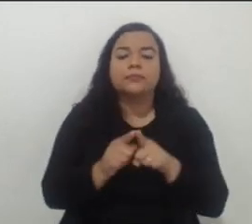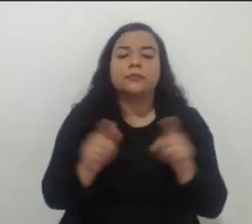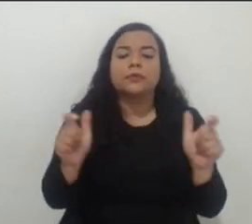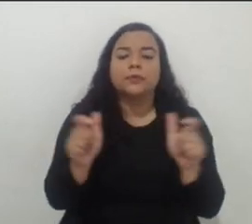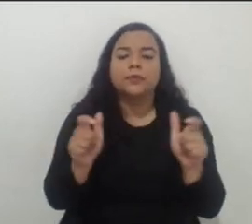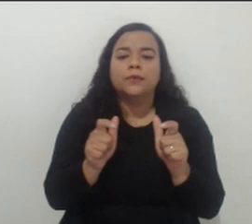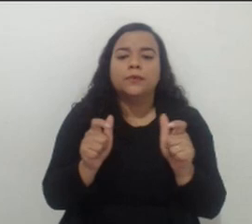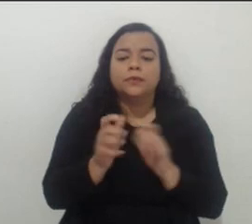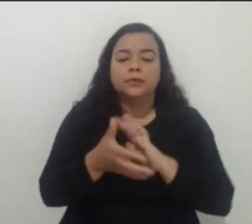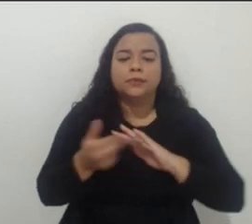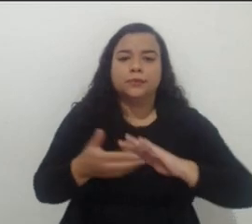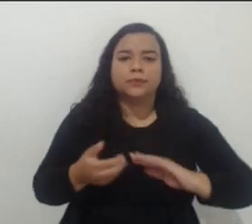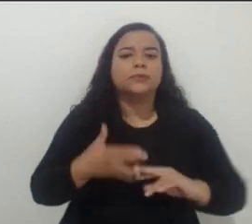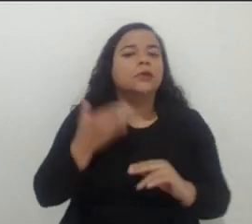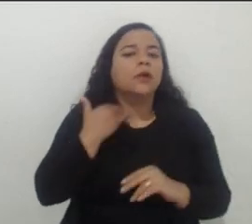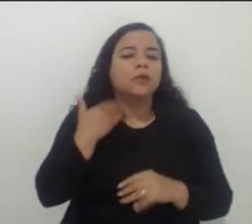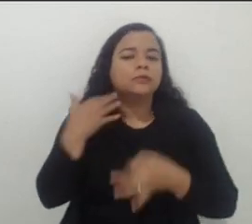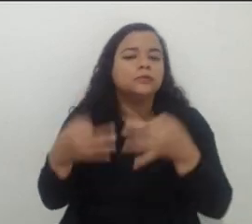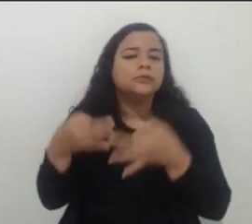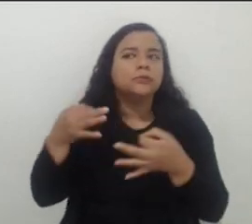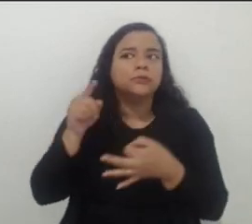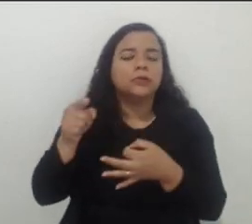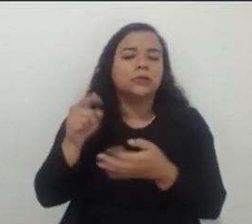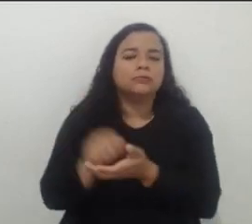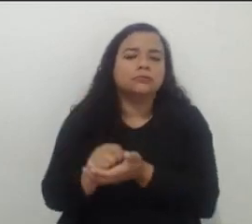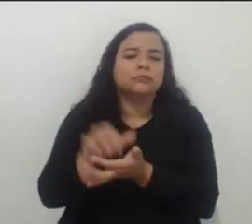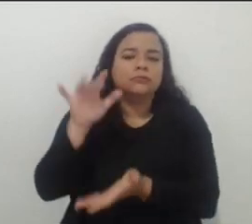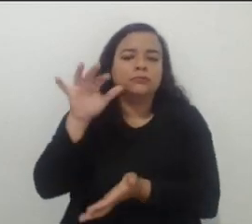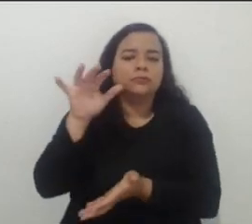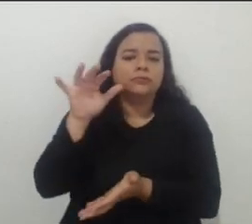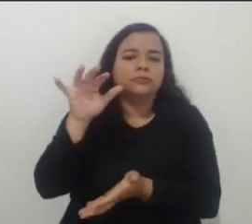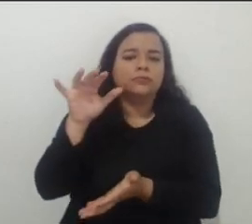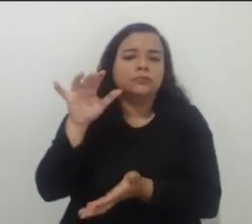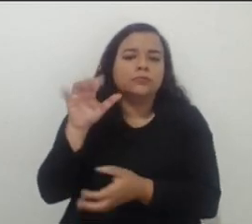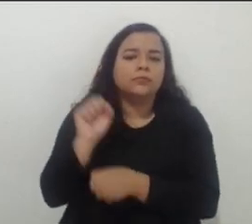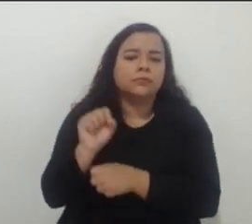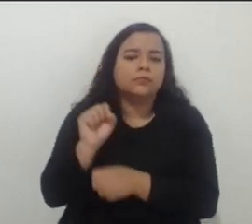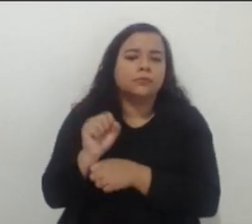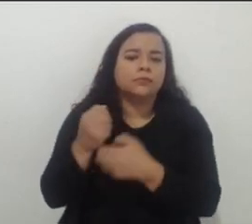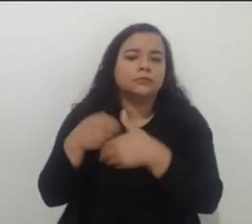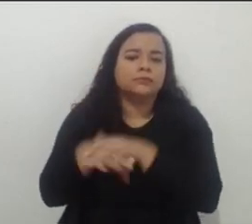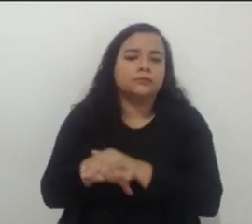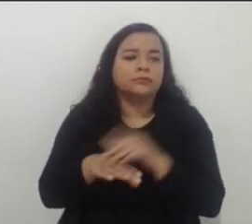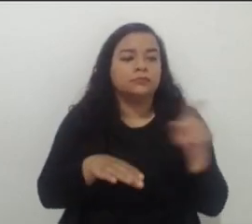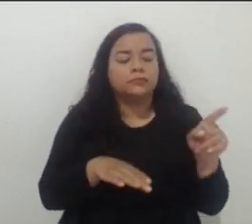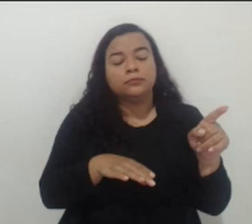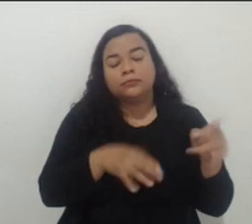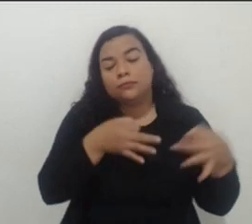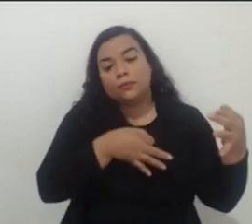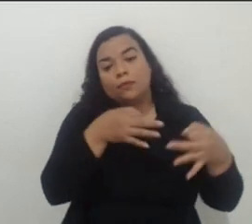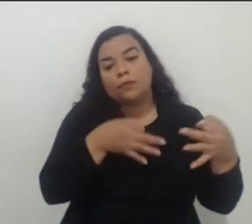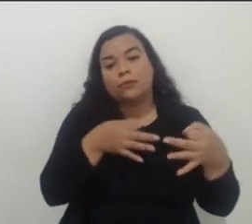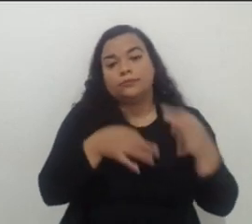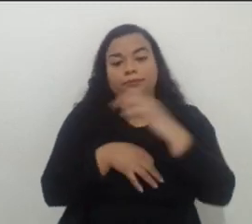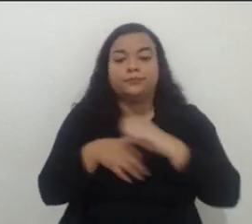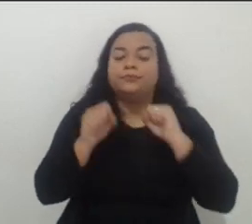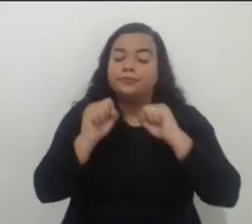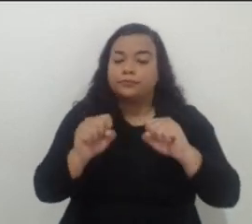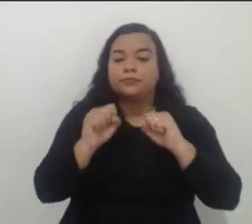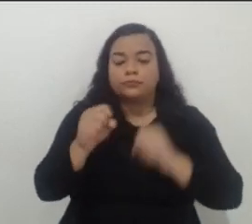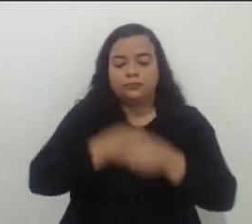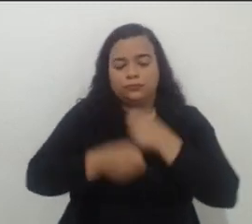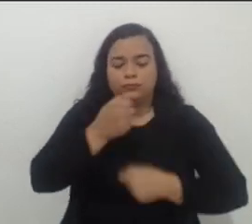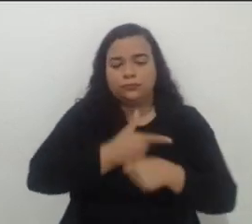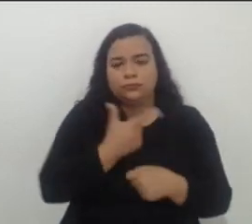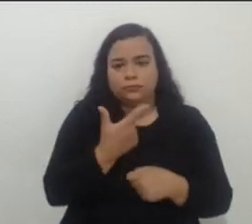judicial, cujo montante exequento repousava à disposição do juízo desde 2018. E é realmente